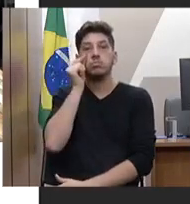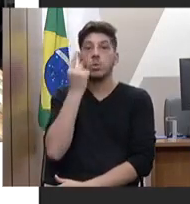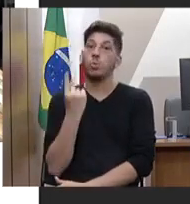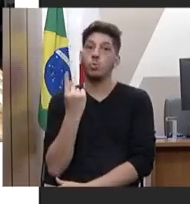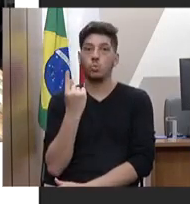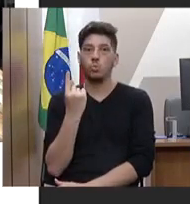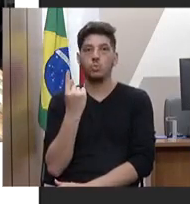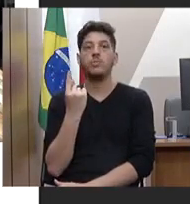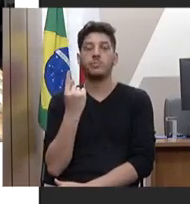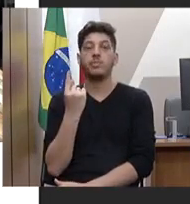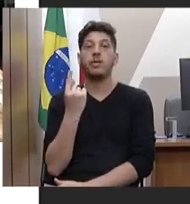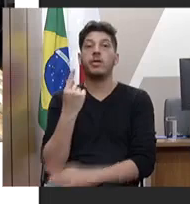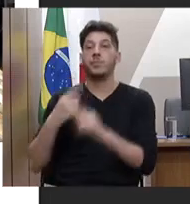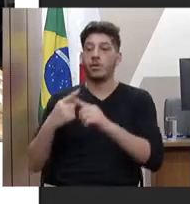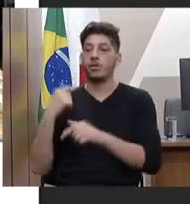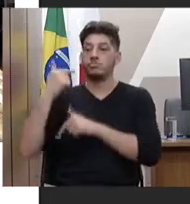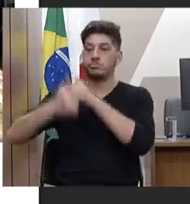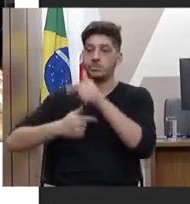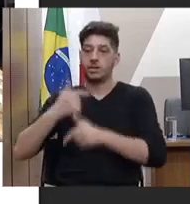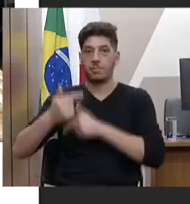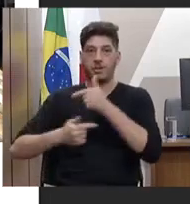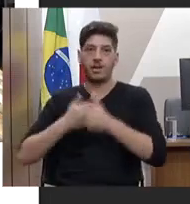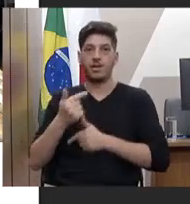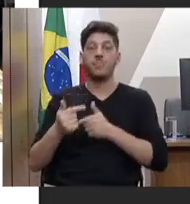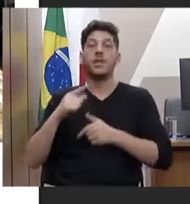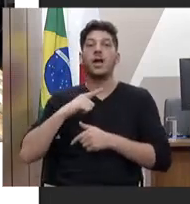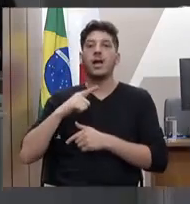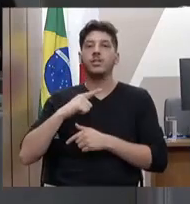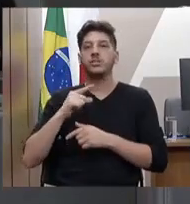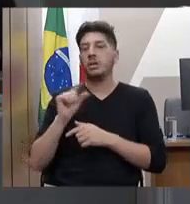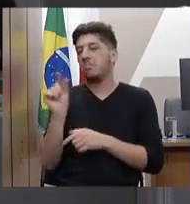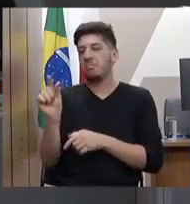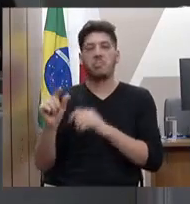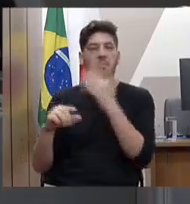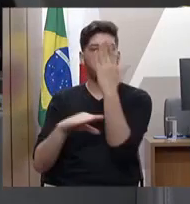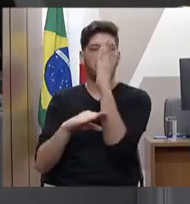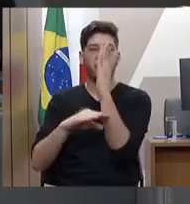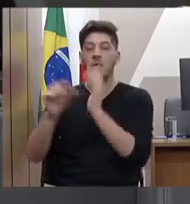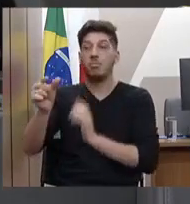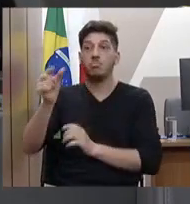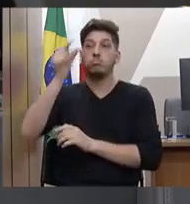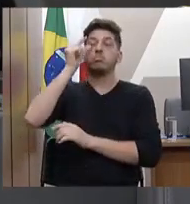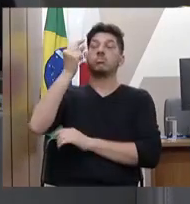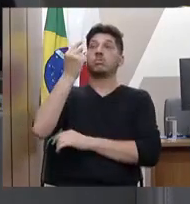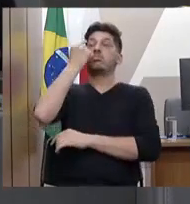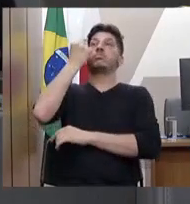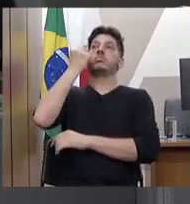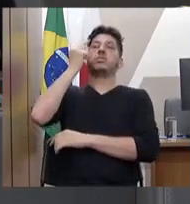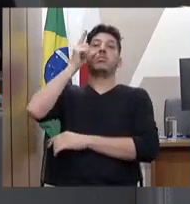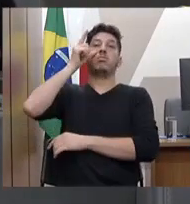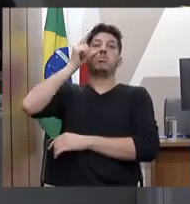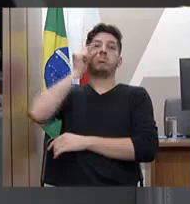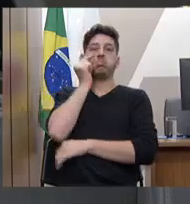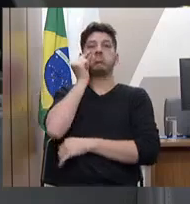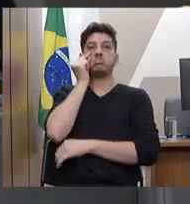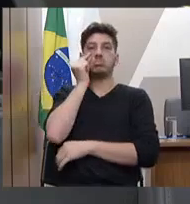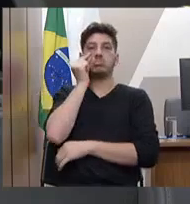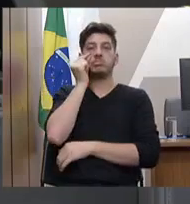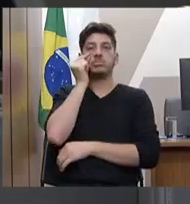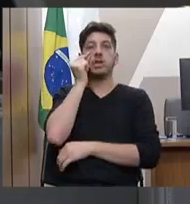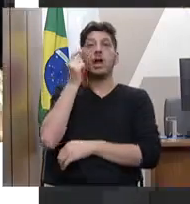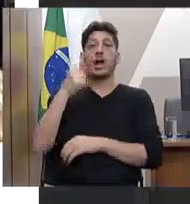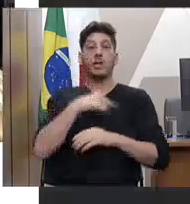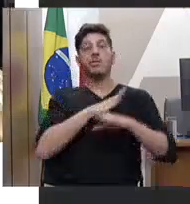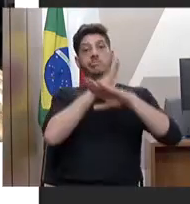trabalhando ali e vou uma uma feia um pedaço de madeira e furou é dele e aí eu fiz essa inspeção